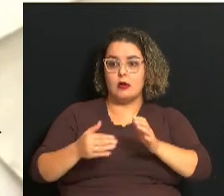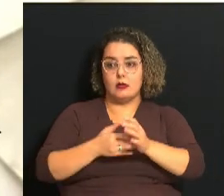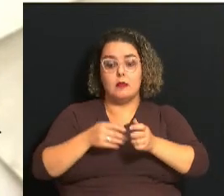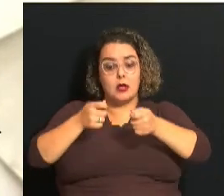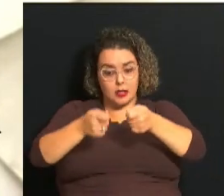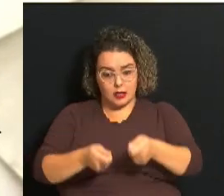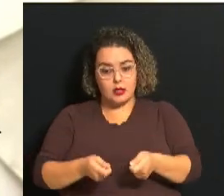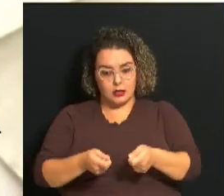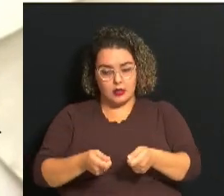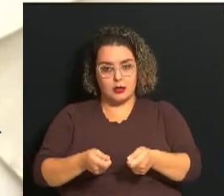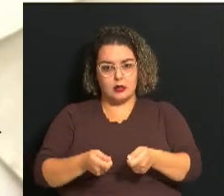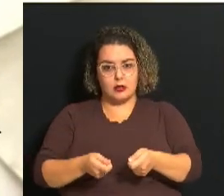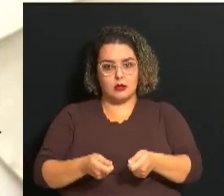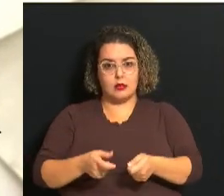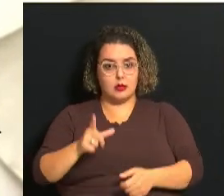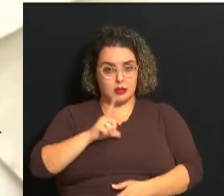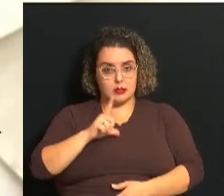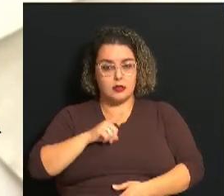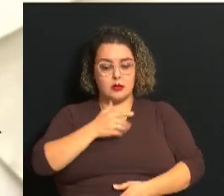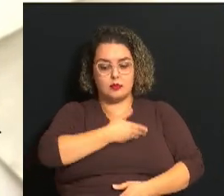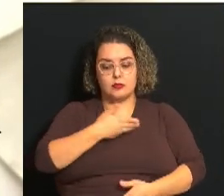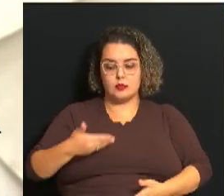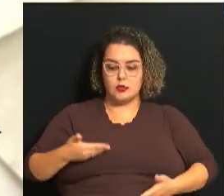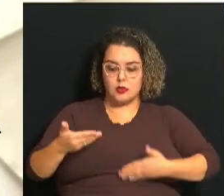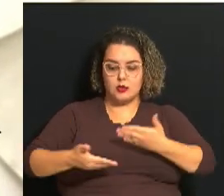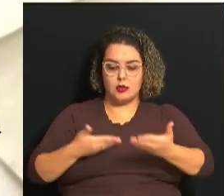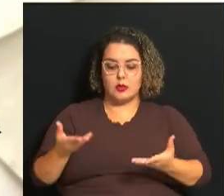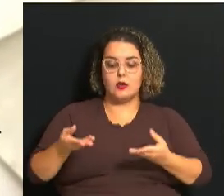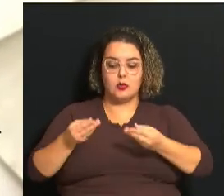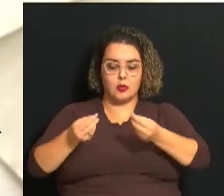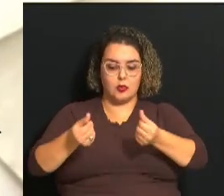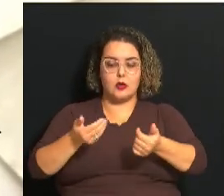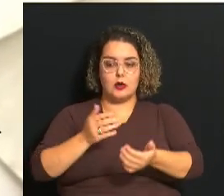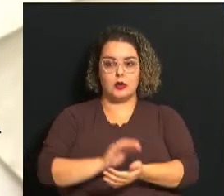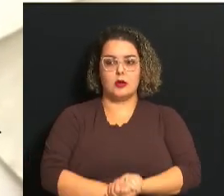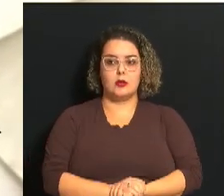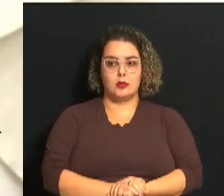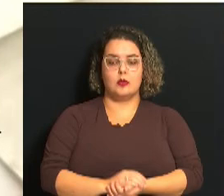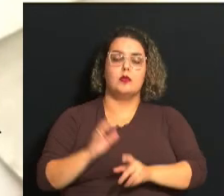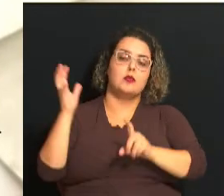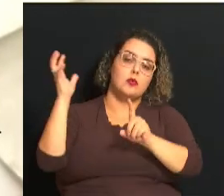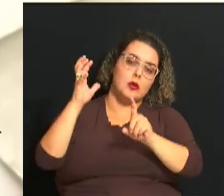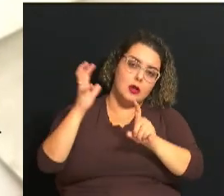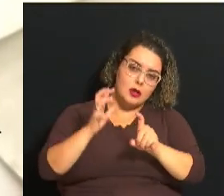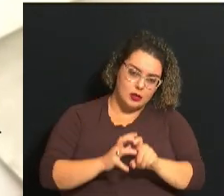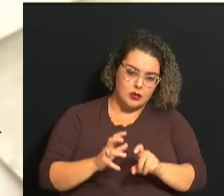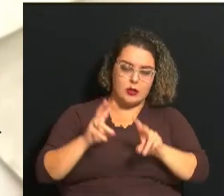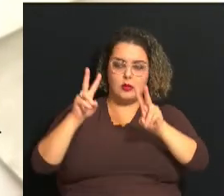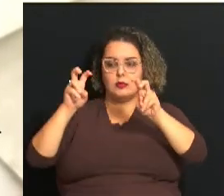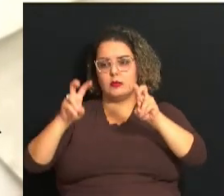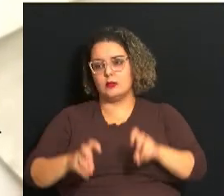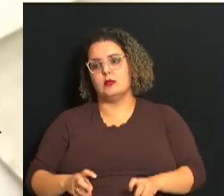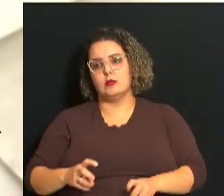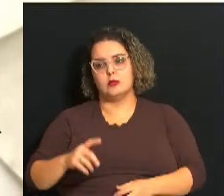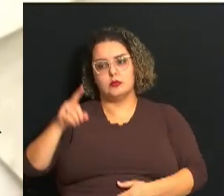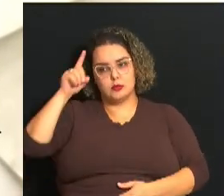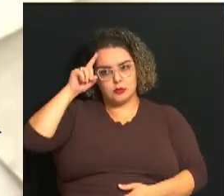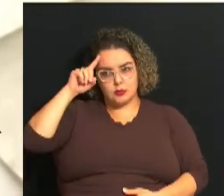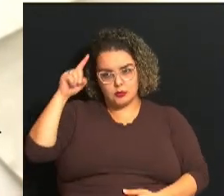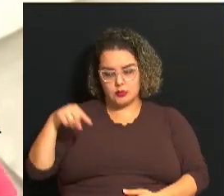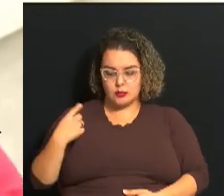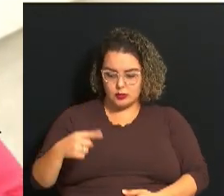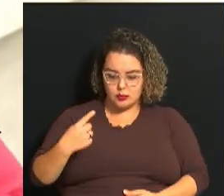garantir até para poder termos no serviço público qualidade o assédio moral é um tema que está presente no cotidiano